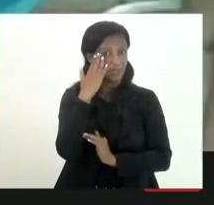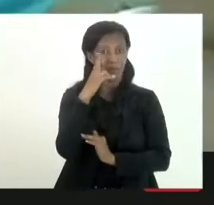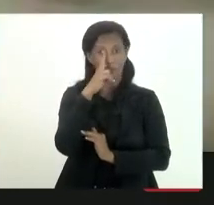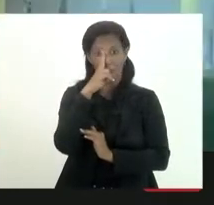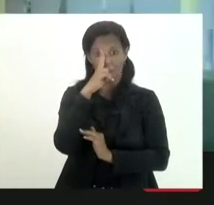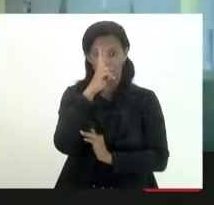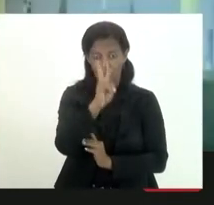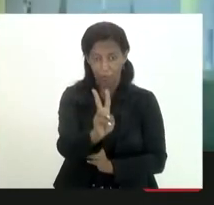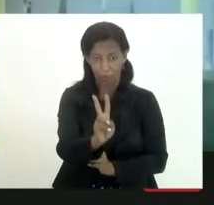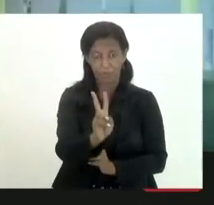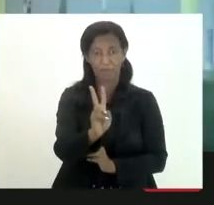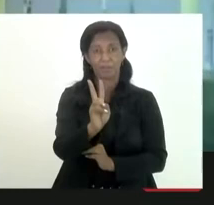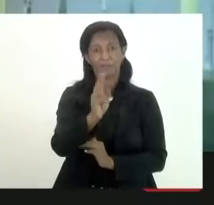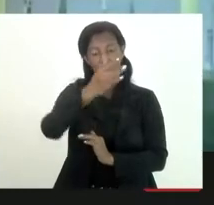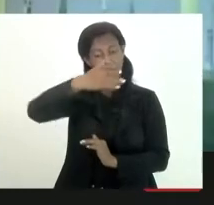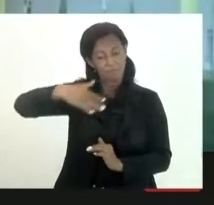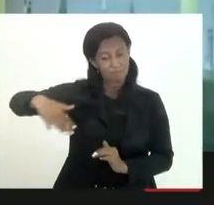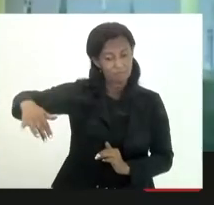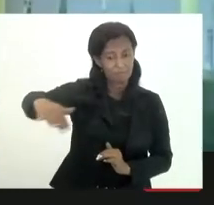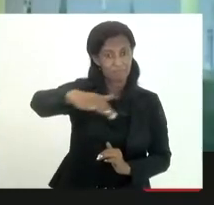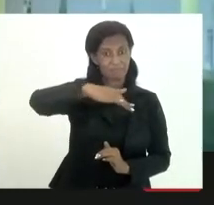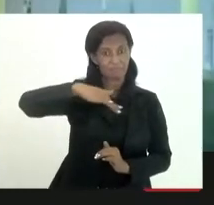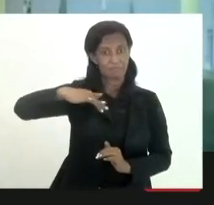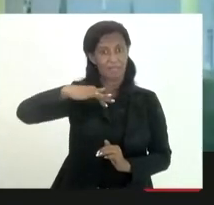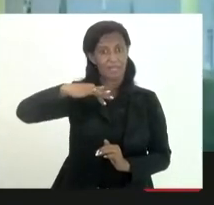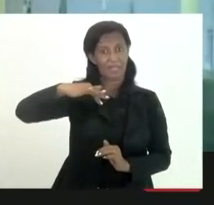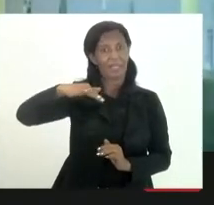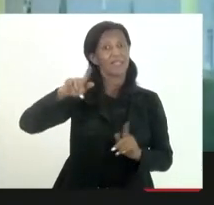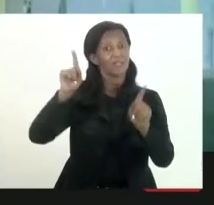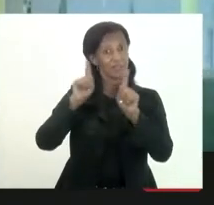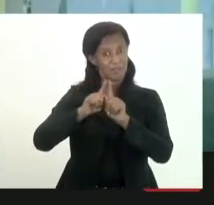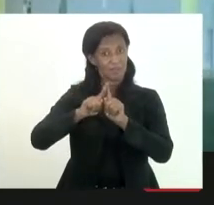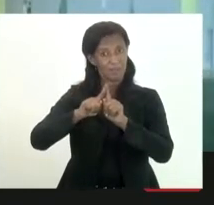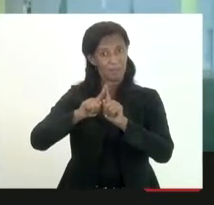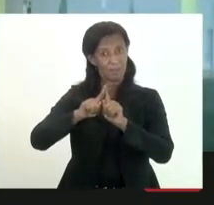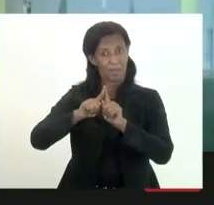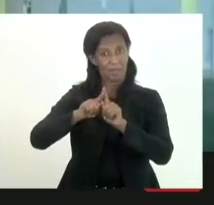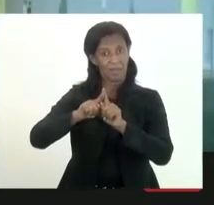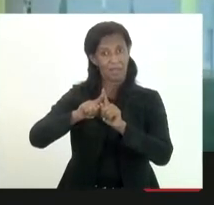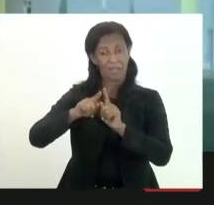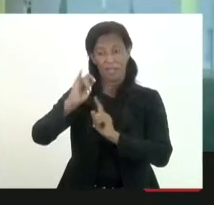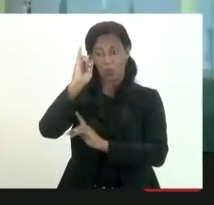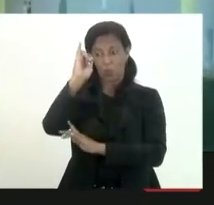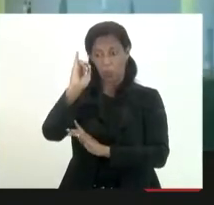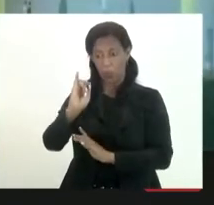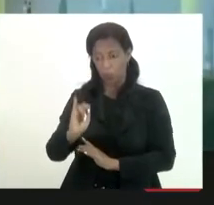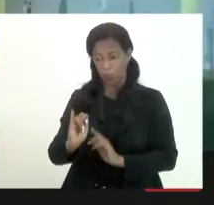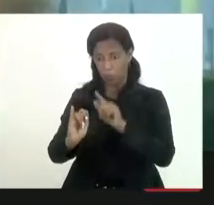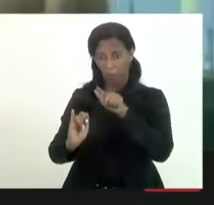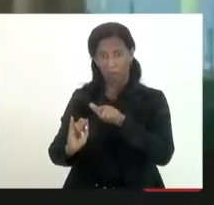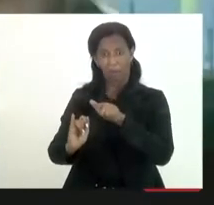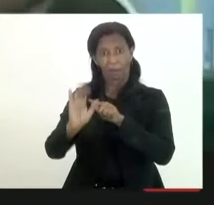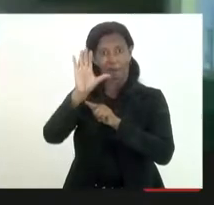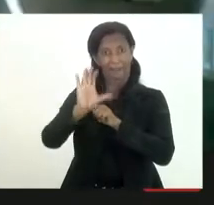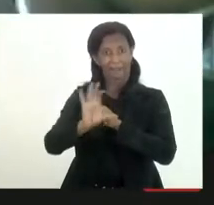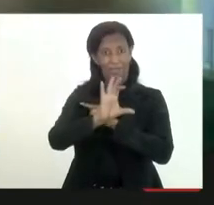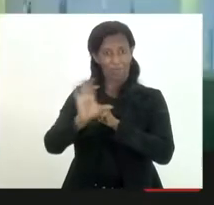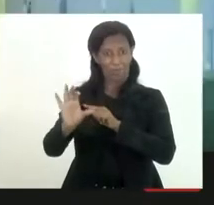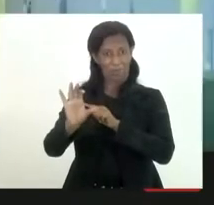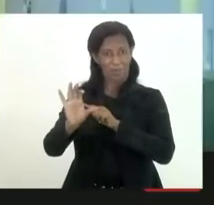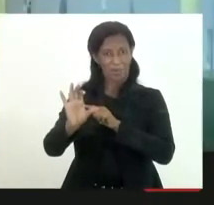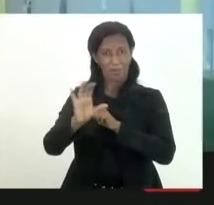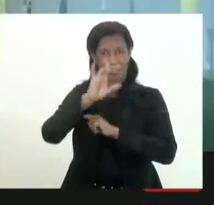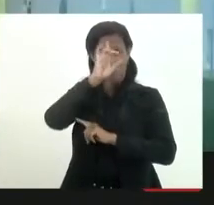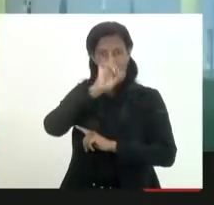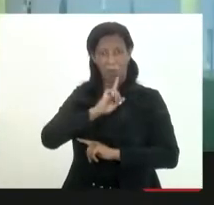daqueles santos católicos. Mas, quando a gente olha para